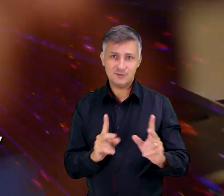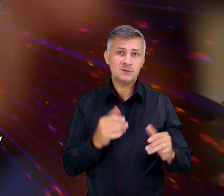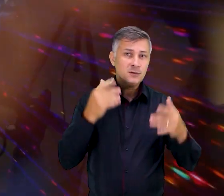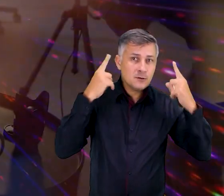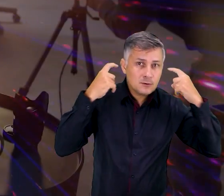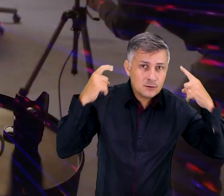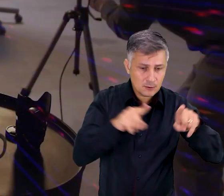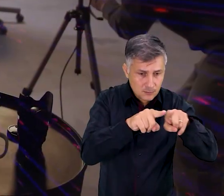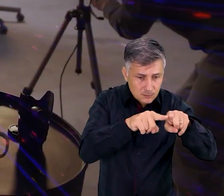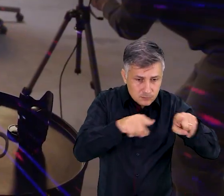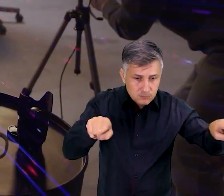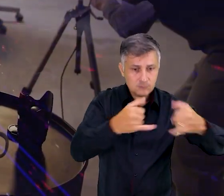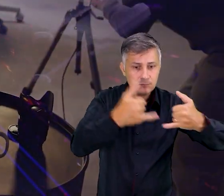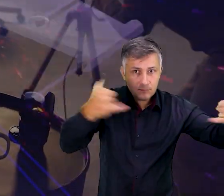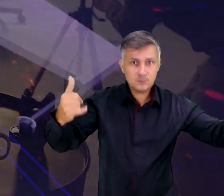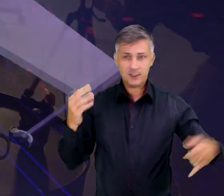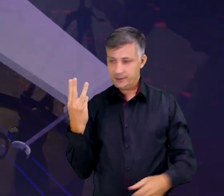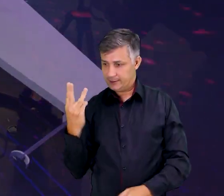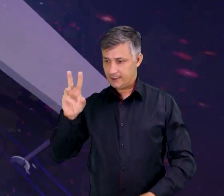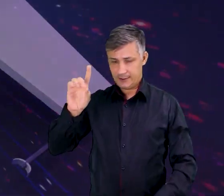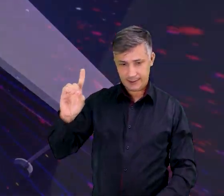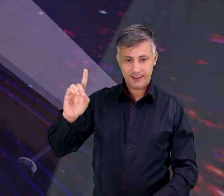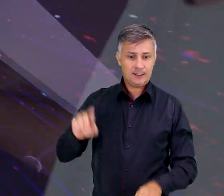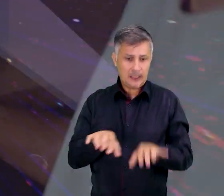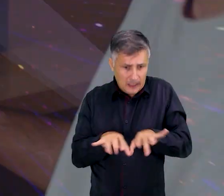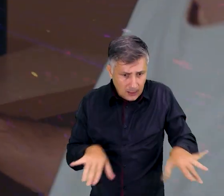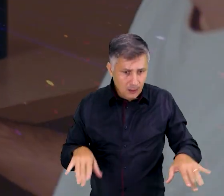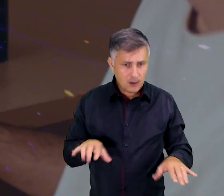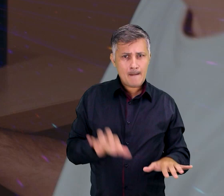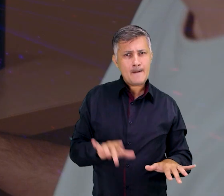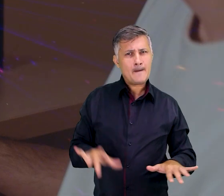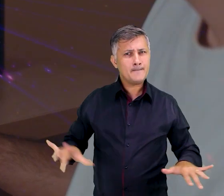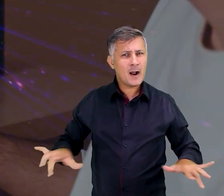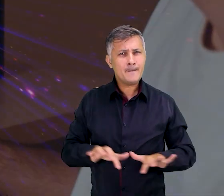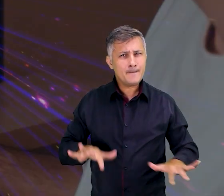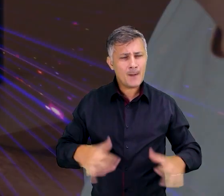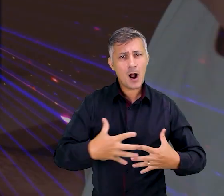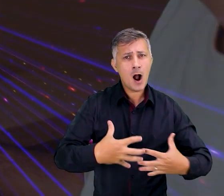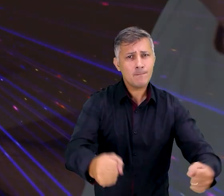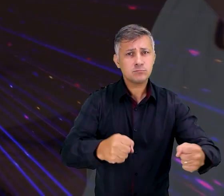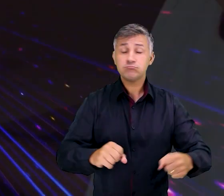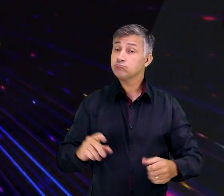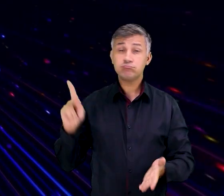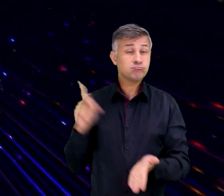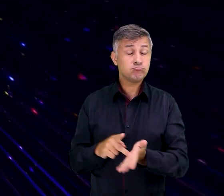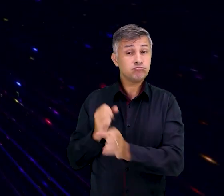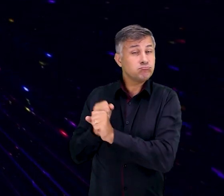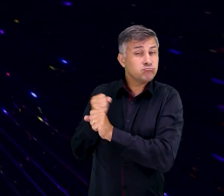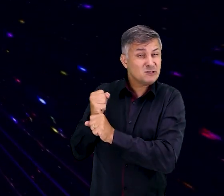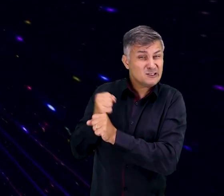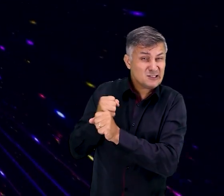áudio, captação de imagem, modelagem 3D, teclados sintetizadores de som, já fazem parte das nossas realidades